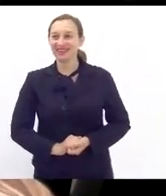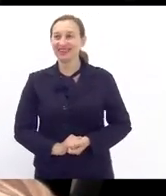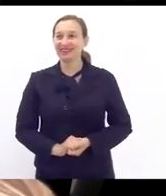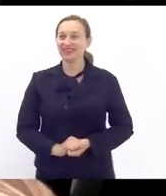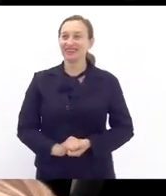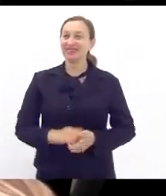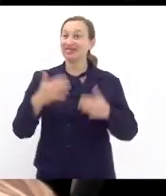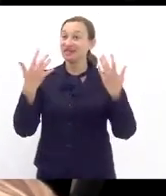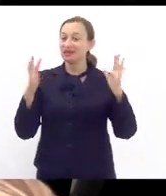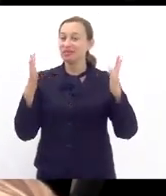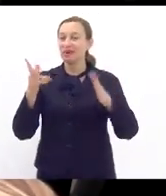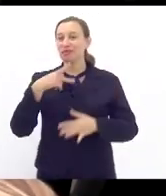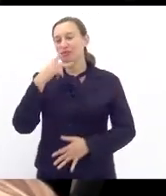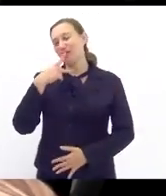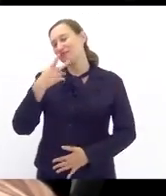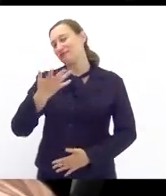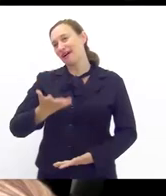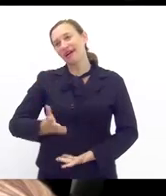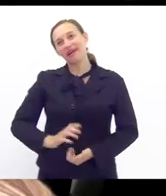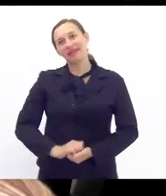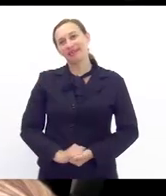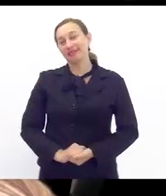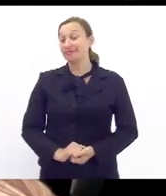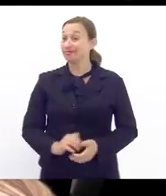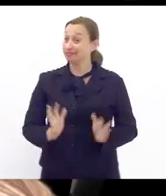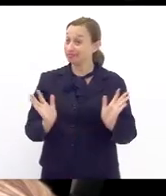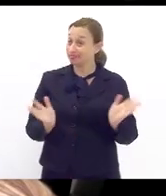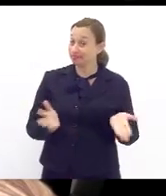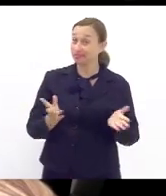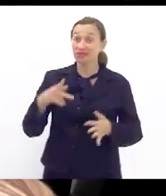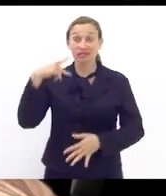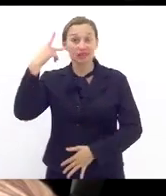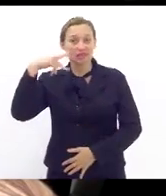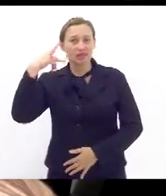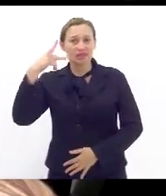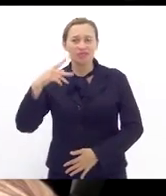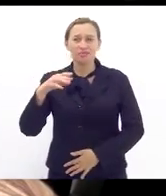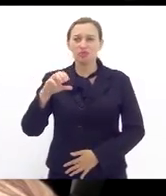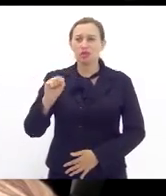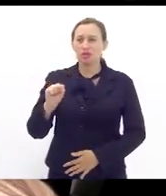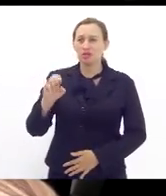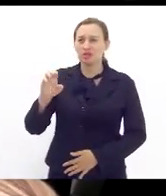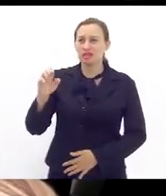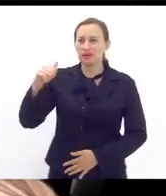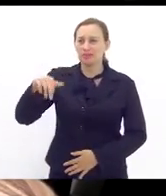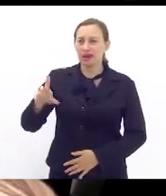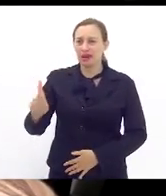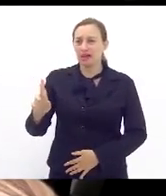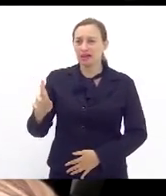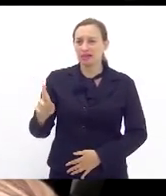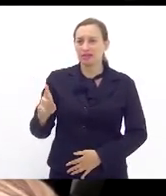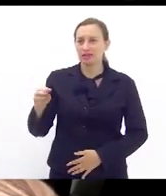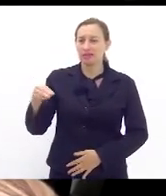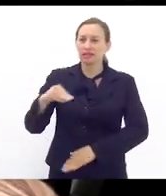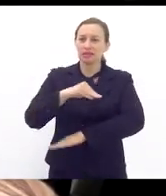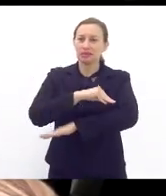Parabéns pela fala vereadora agora com a palavra o vereador Cemar de Maricá